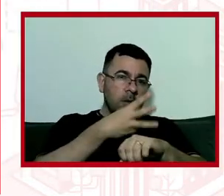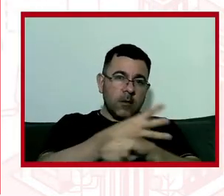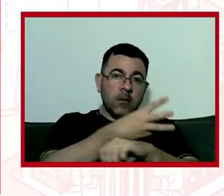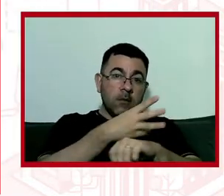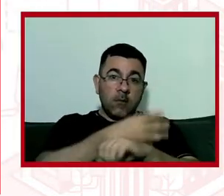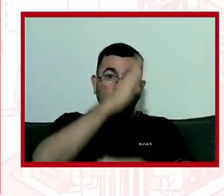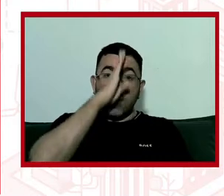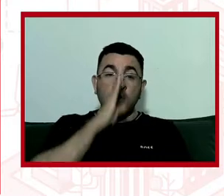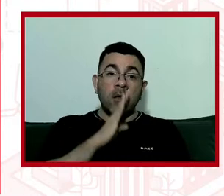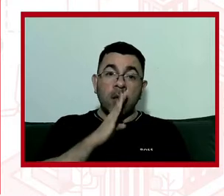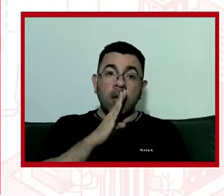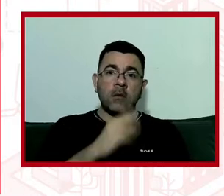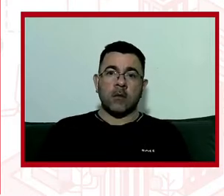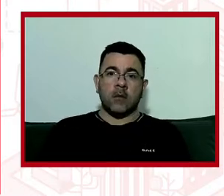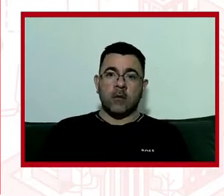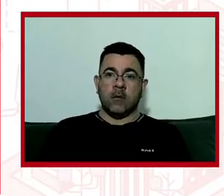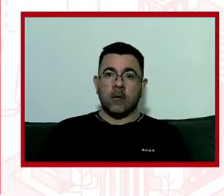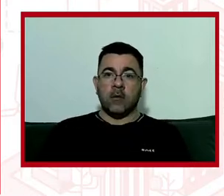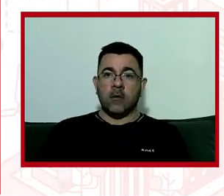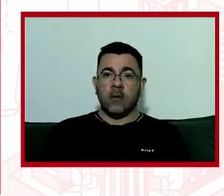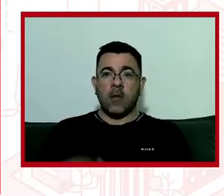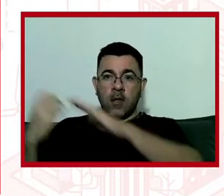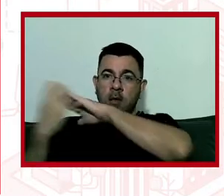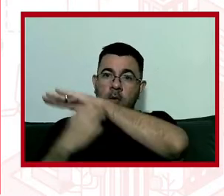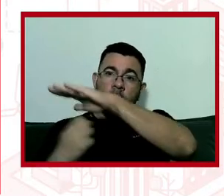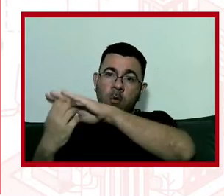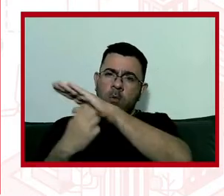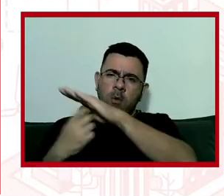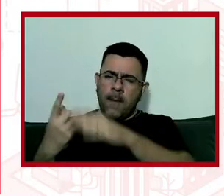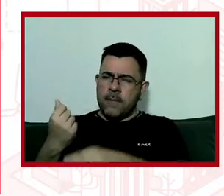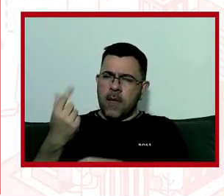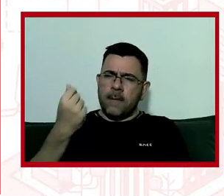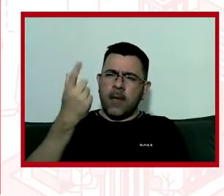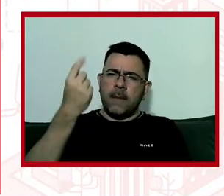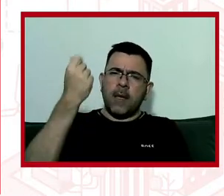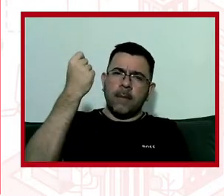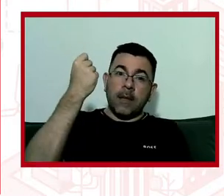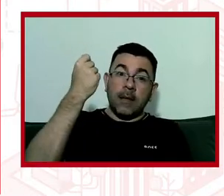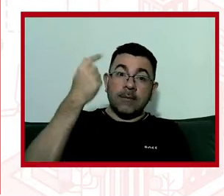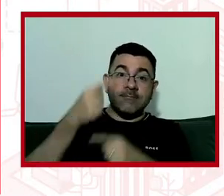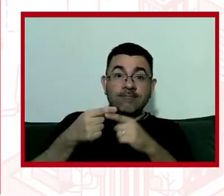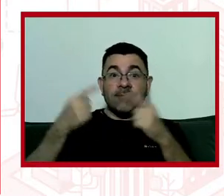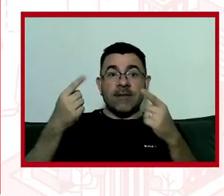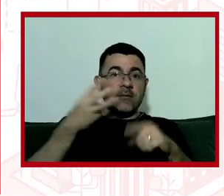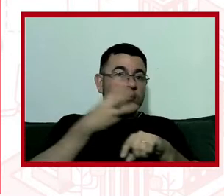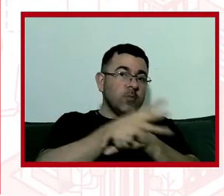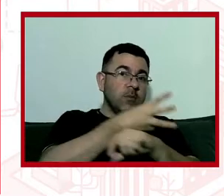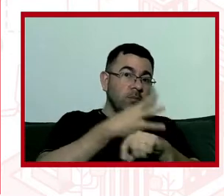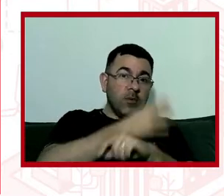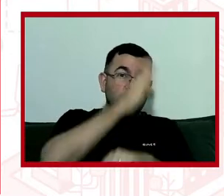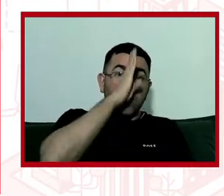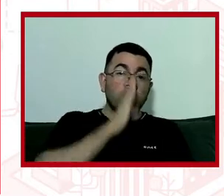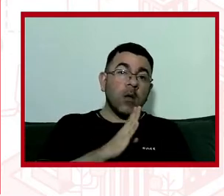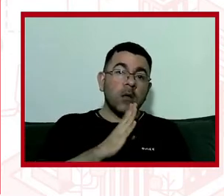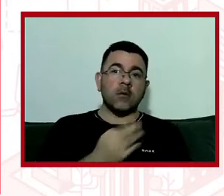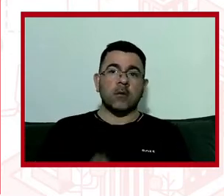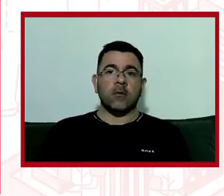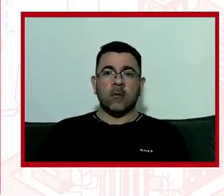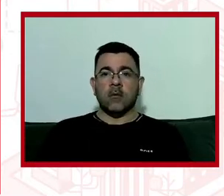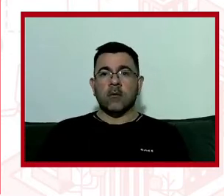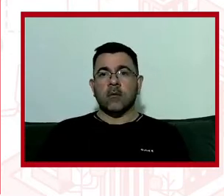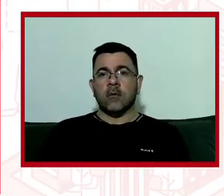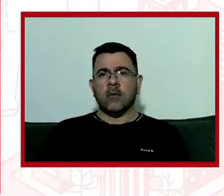que as T ganhava porque ele tornou o serviço que era muito caro de graça mas se ele fizesse uma pergunta como eu posso ligar pro